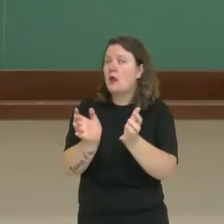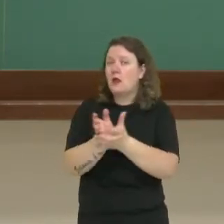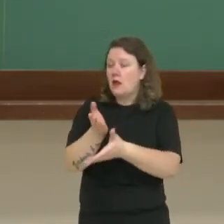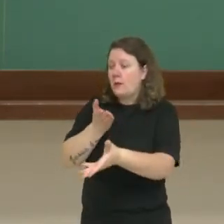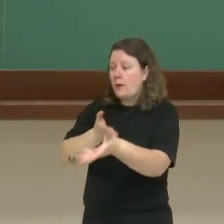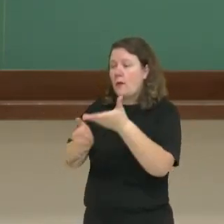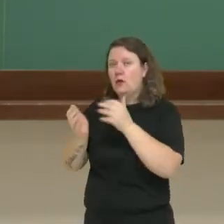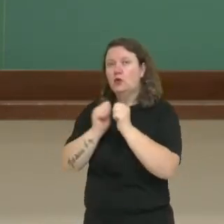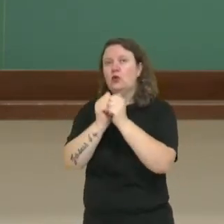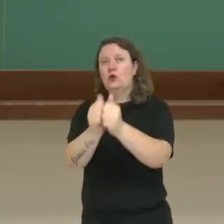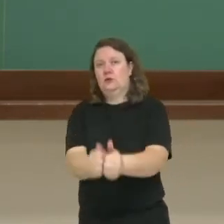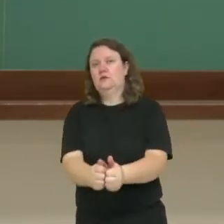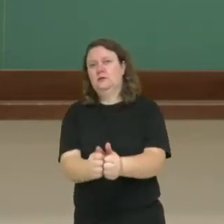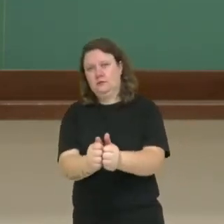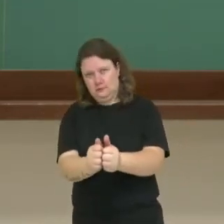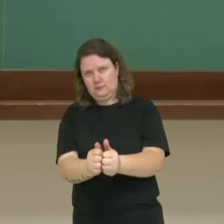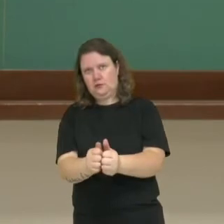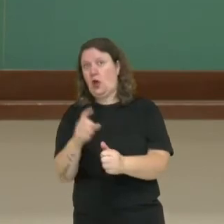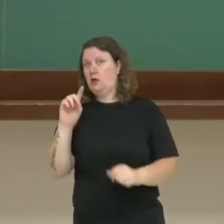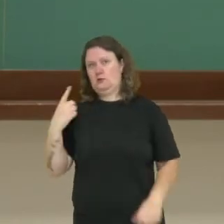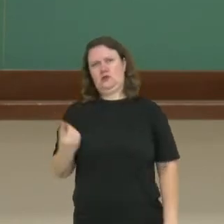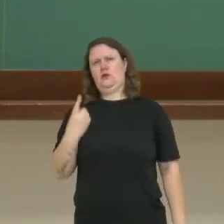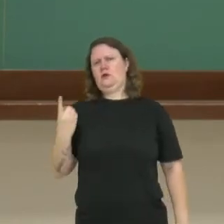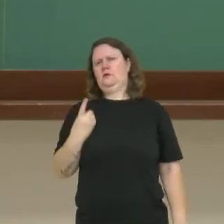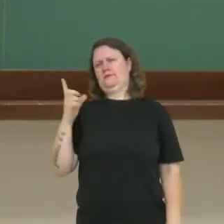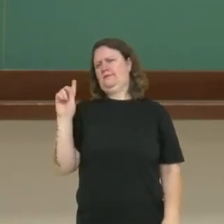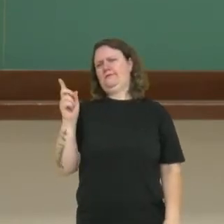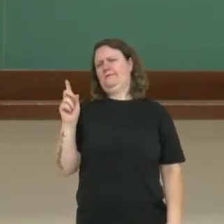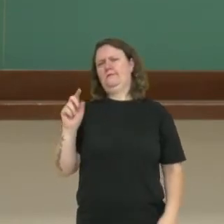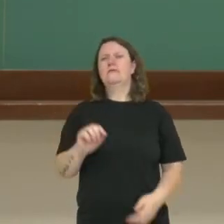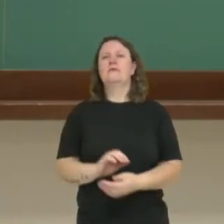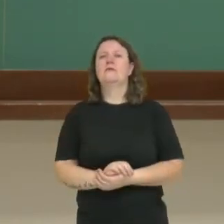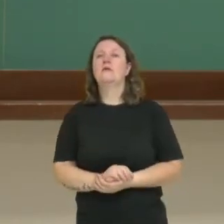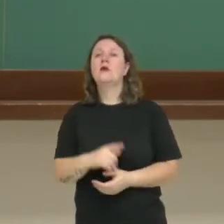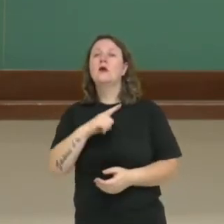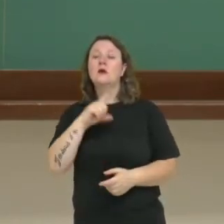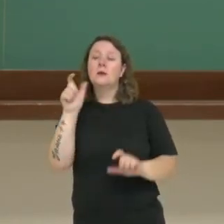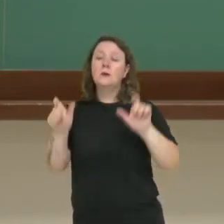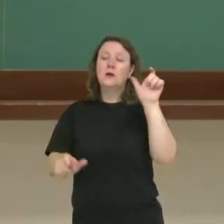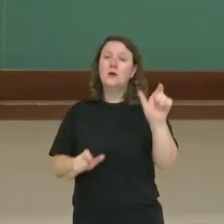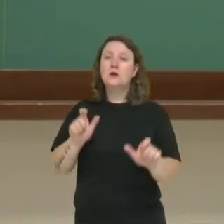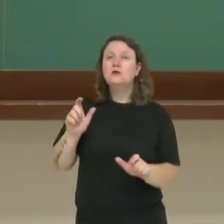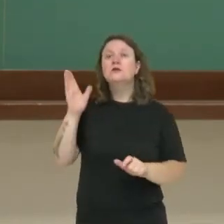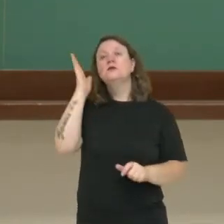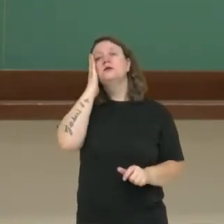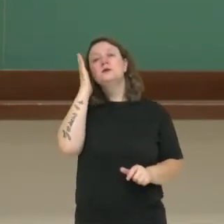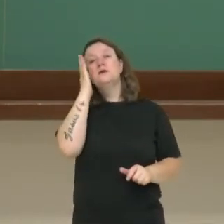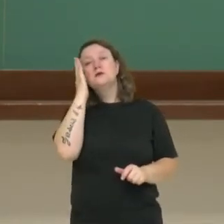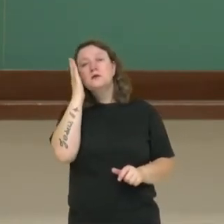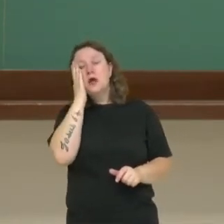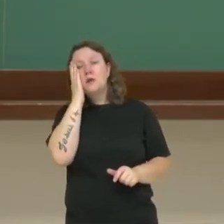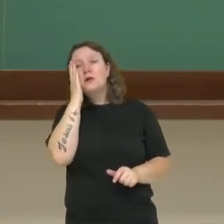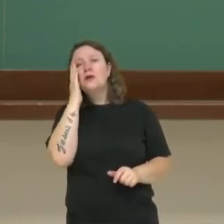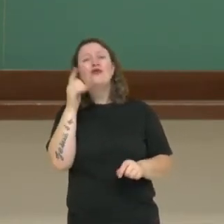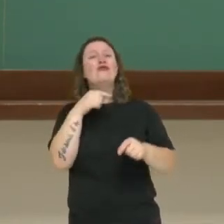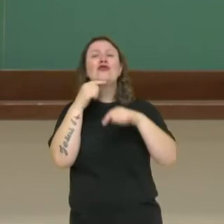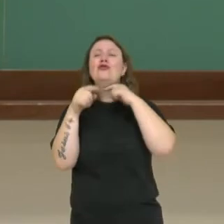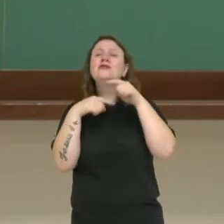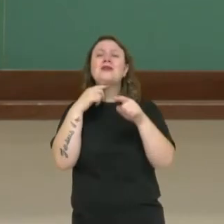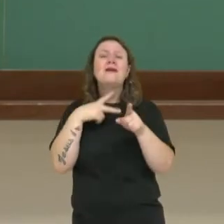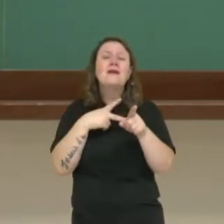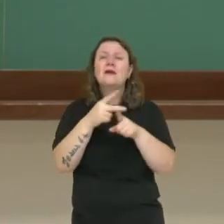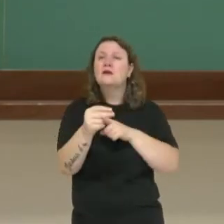são disputadas por equipe, né? Existem atletas dentro da equipe que sabem que eles não vão vencer aquela